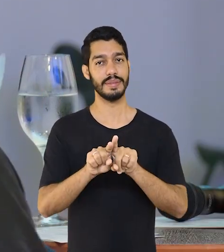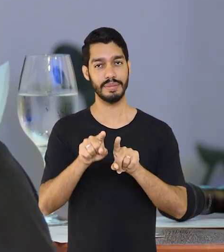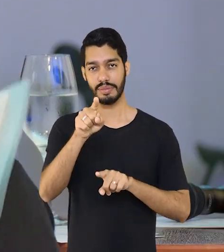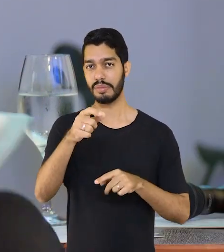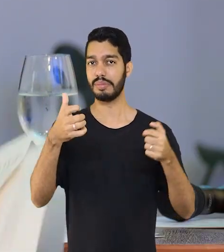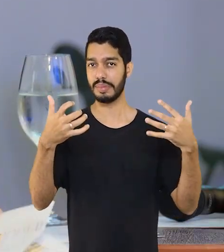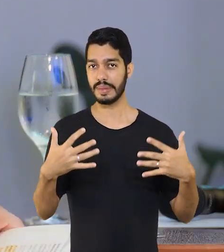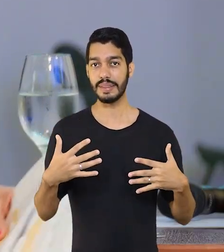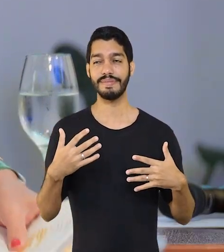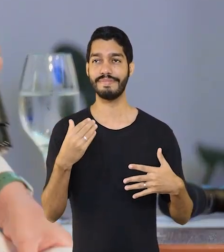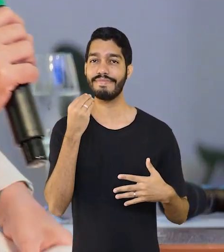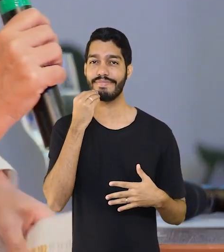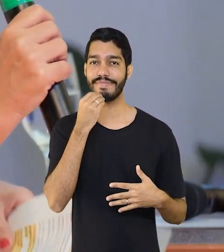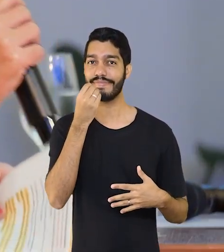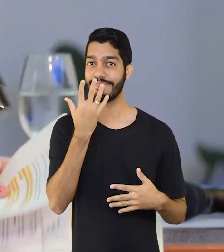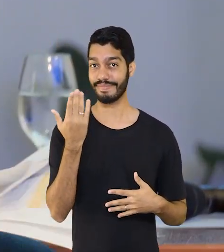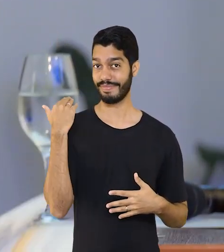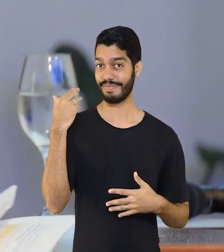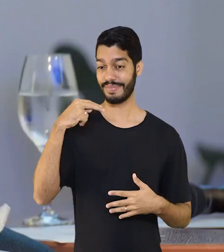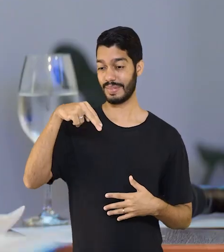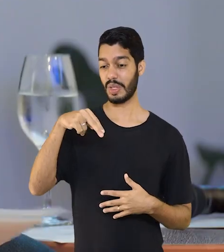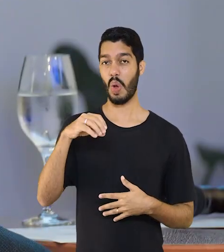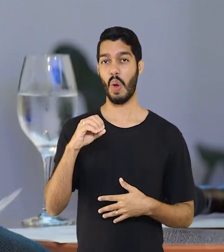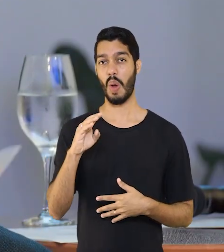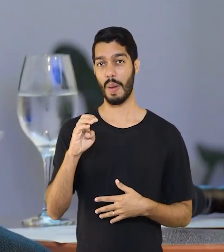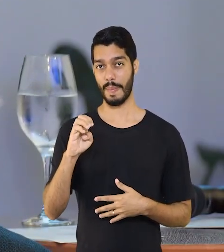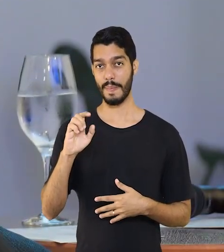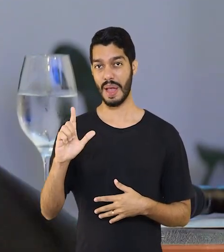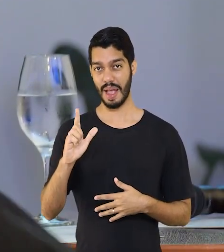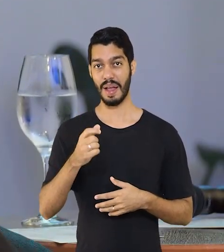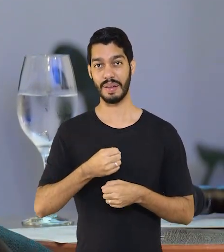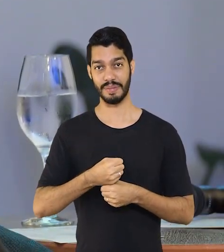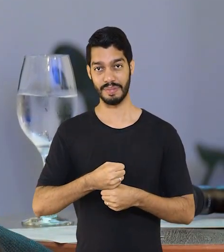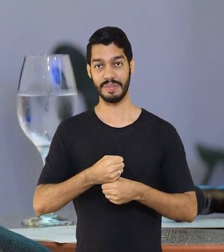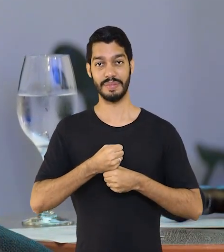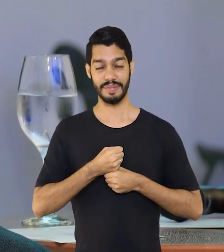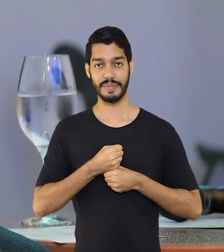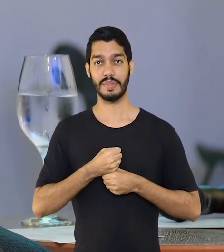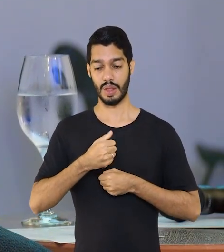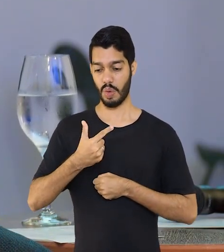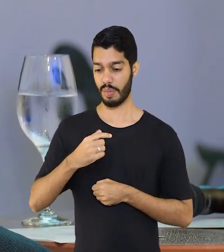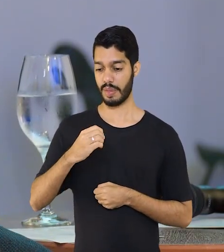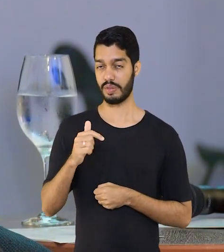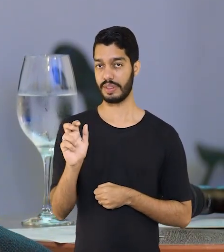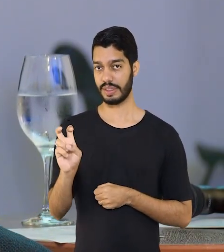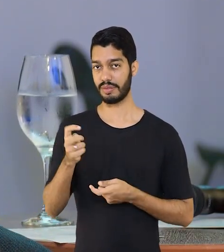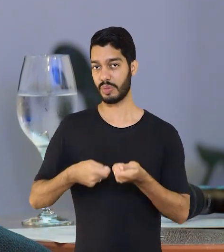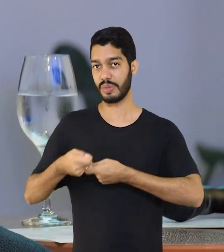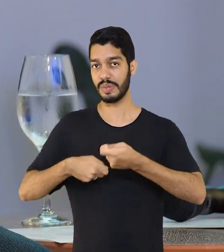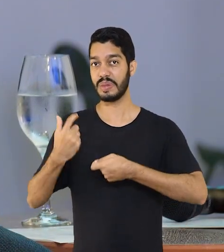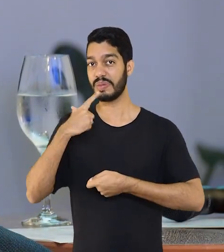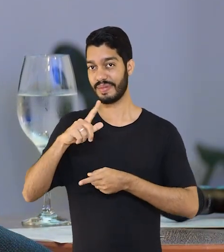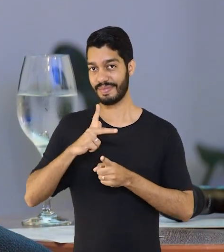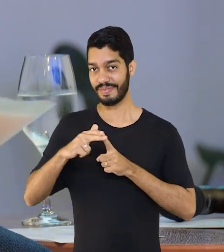acho que ficou até muito oportuno, os ganhadores do Nobel de Economia desse ano, né, de